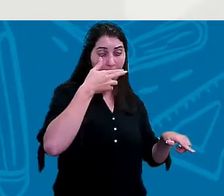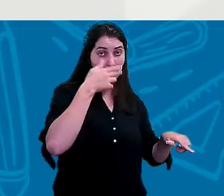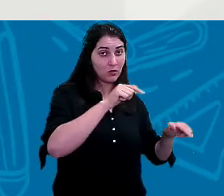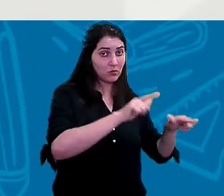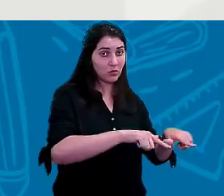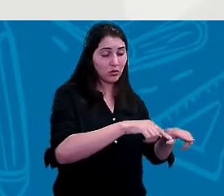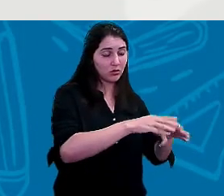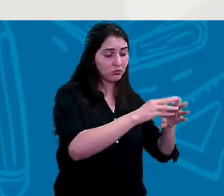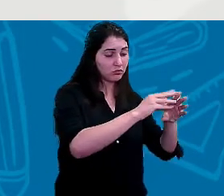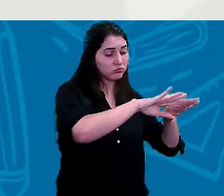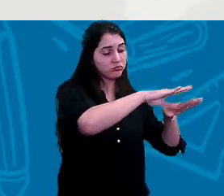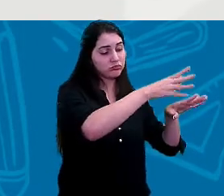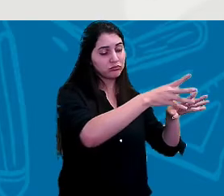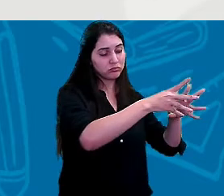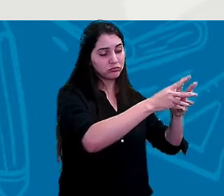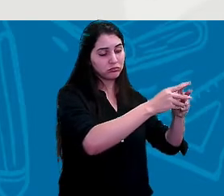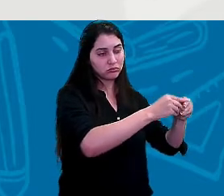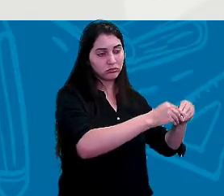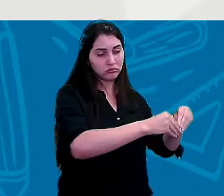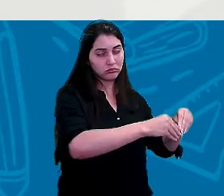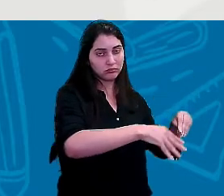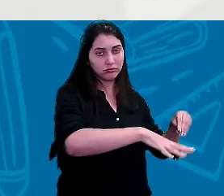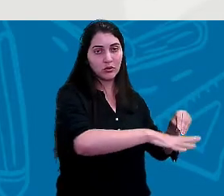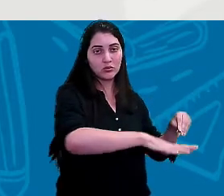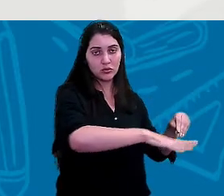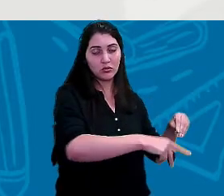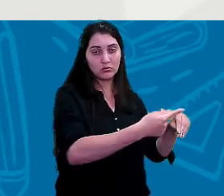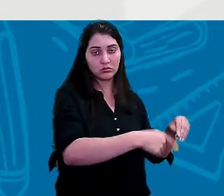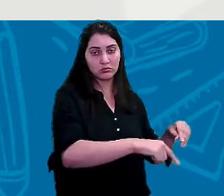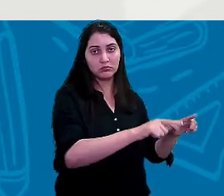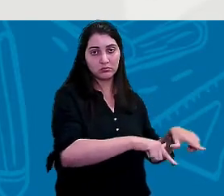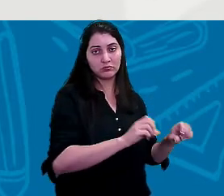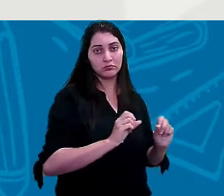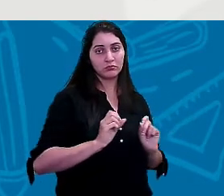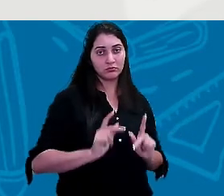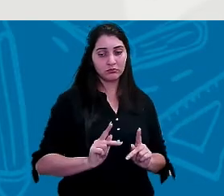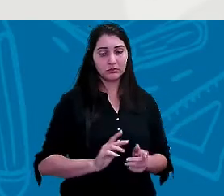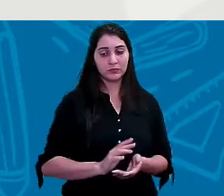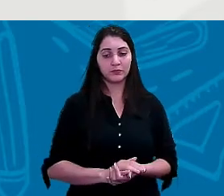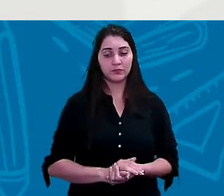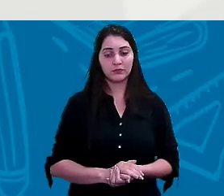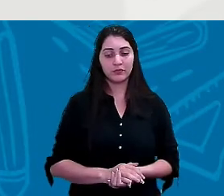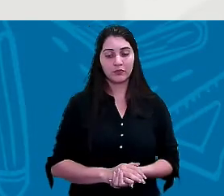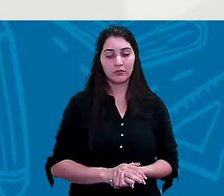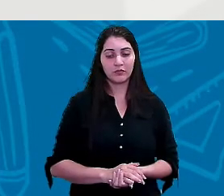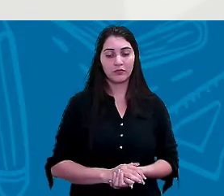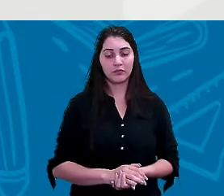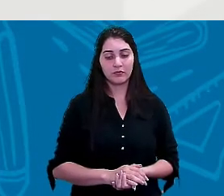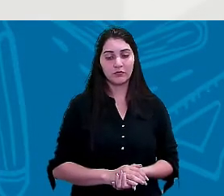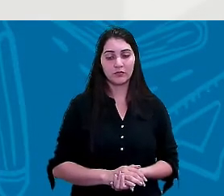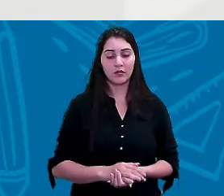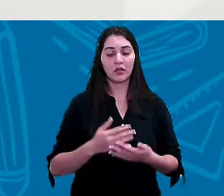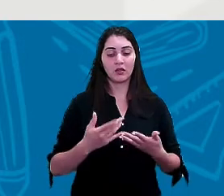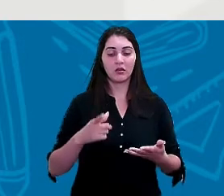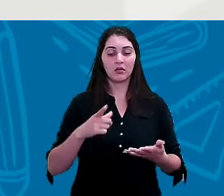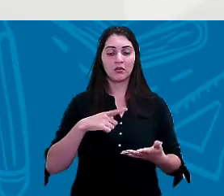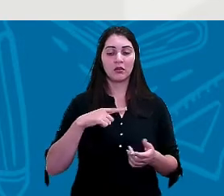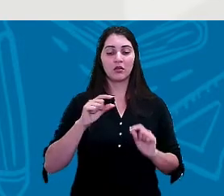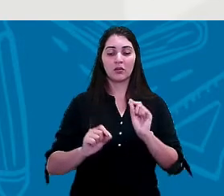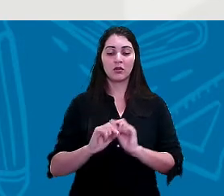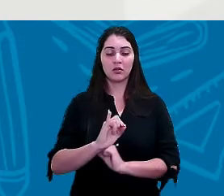local, formando o solo daquele local, ok? Então vemos aqui